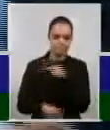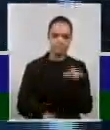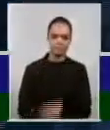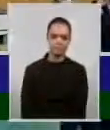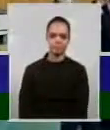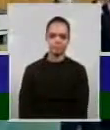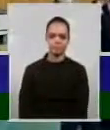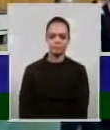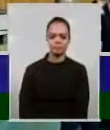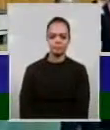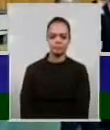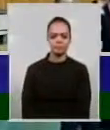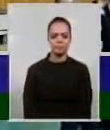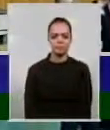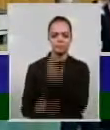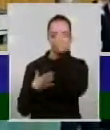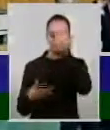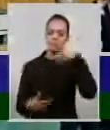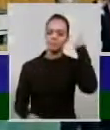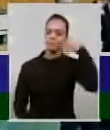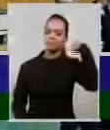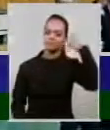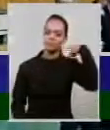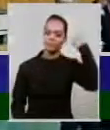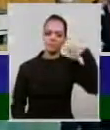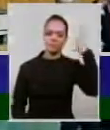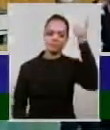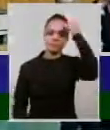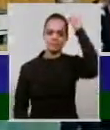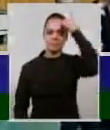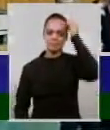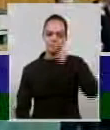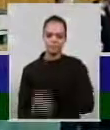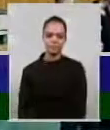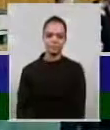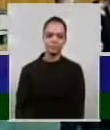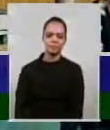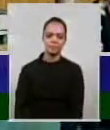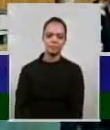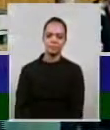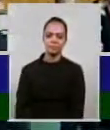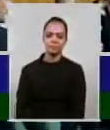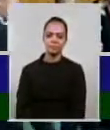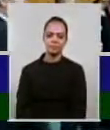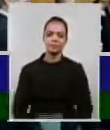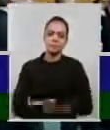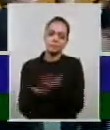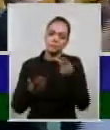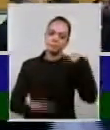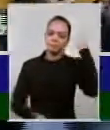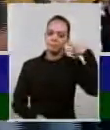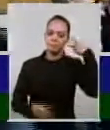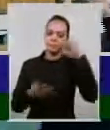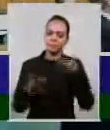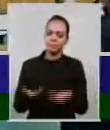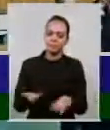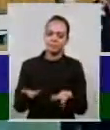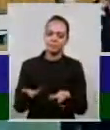presidente. Obrigado, vereador Davi Tomás. Senhores vereadores,